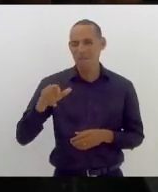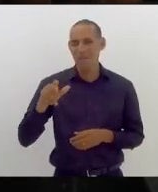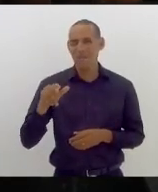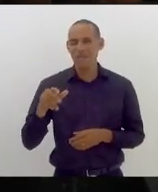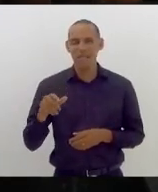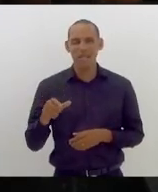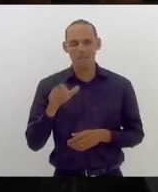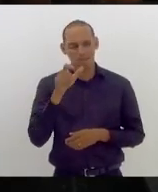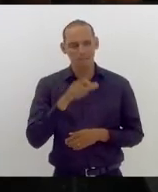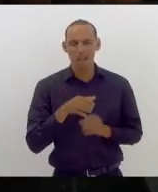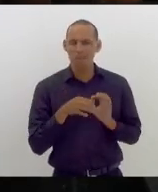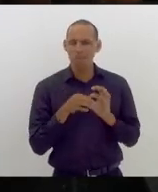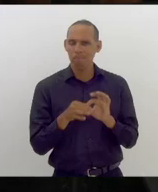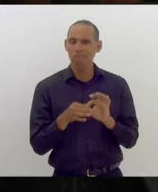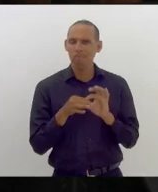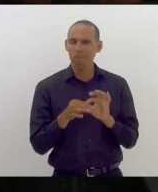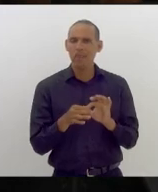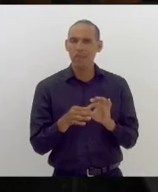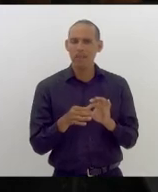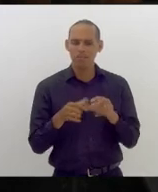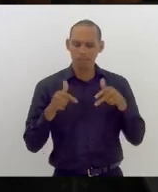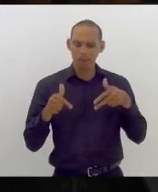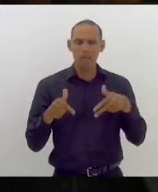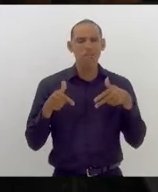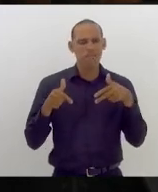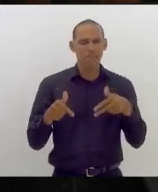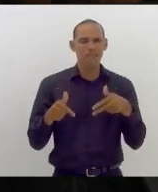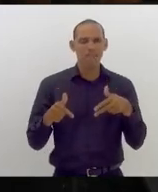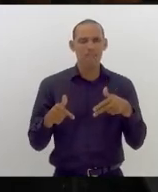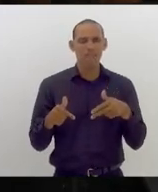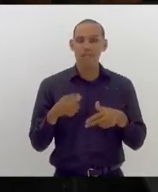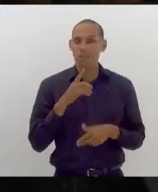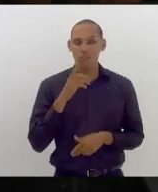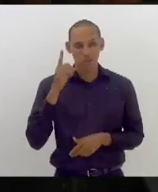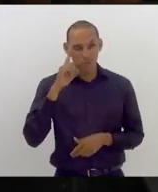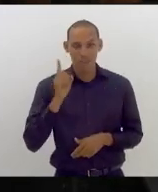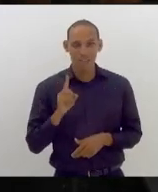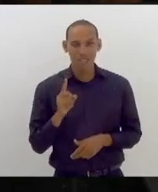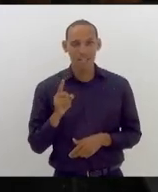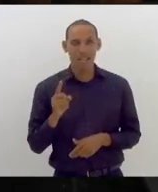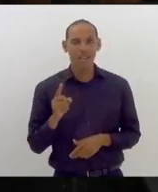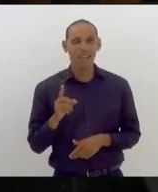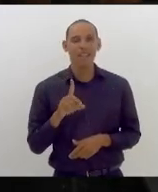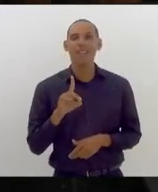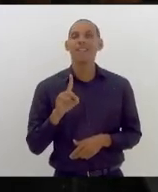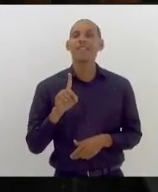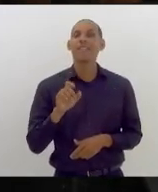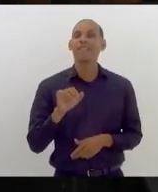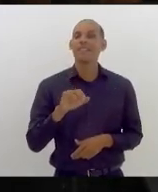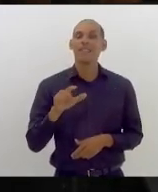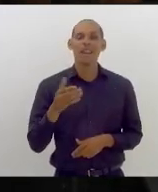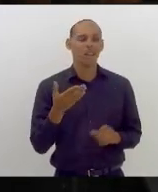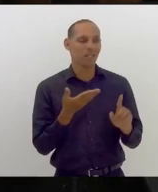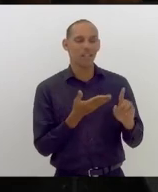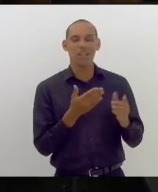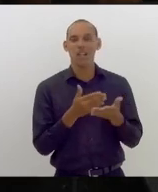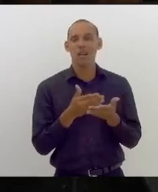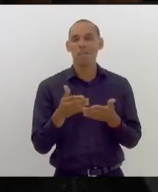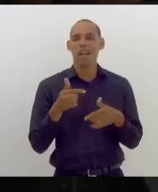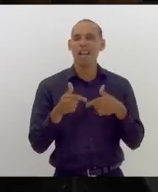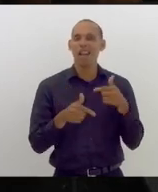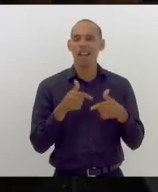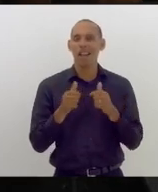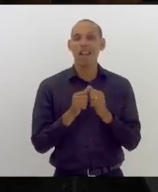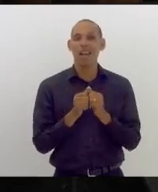uma participação nessa nossa militância, para os que não sabem, Daniel começou trabalhando com o